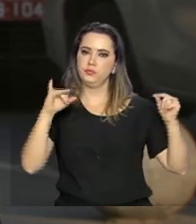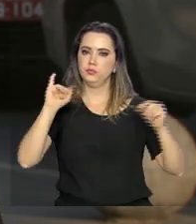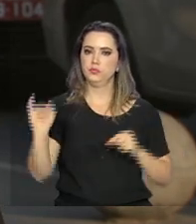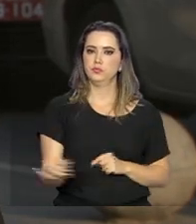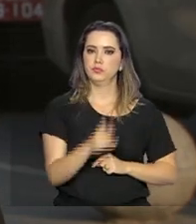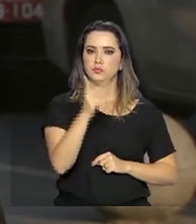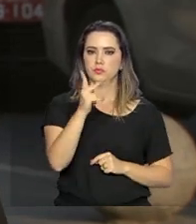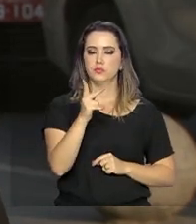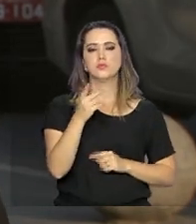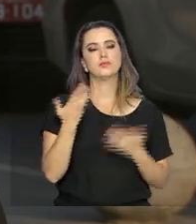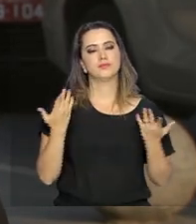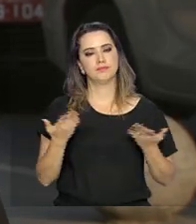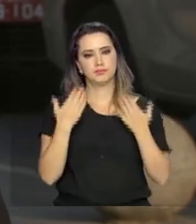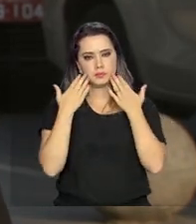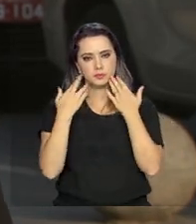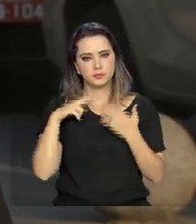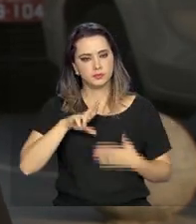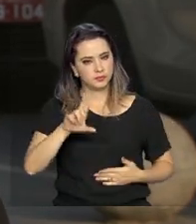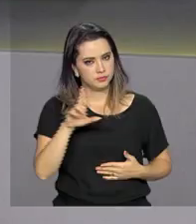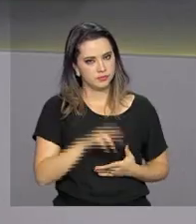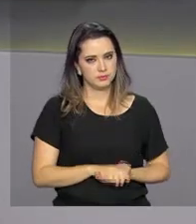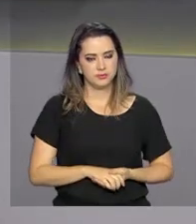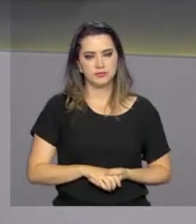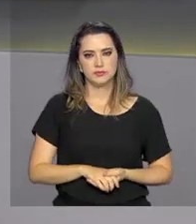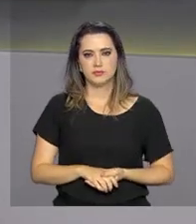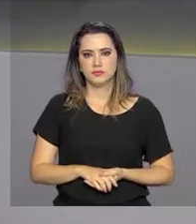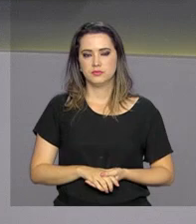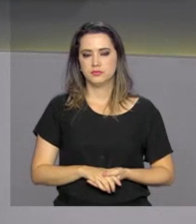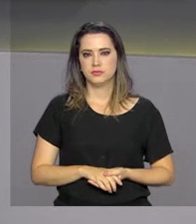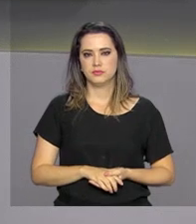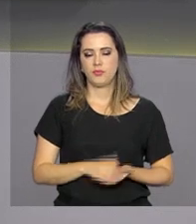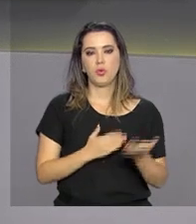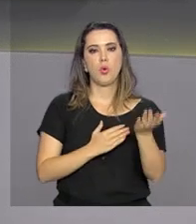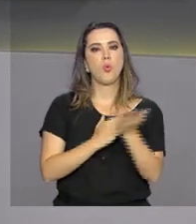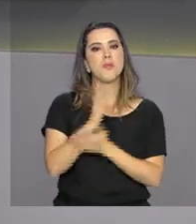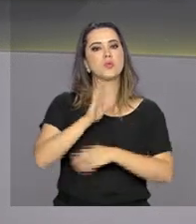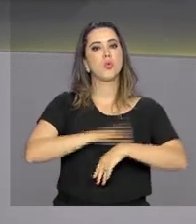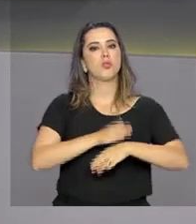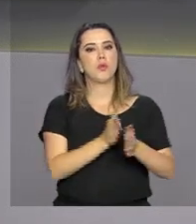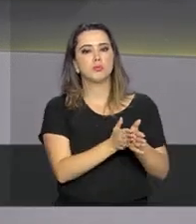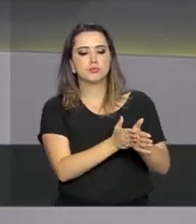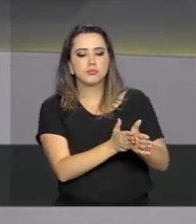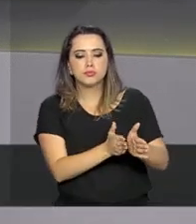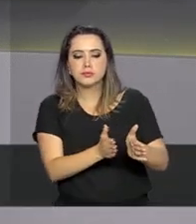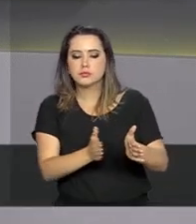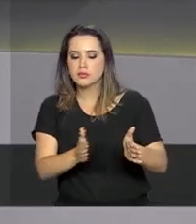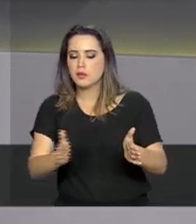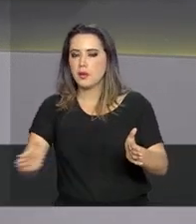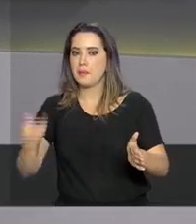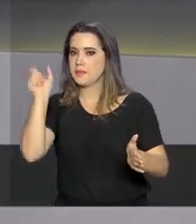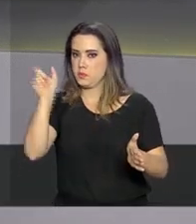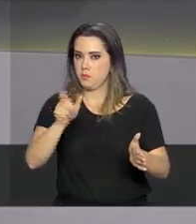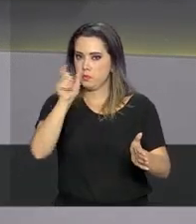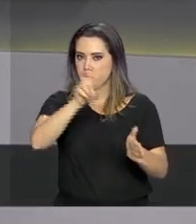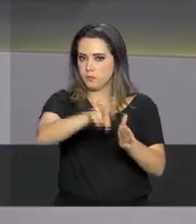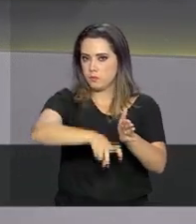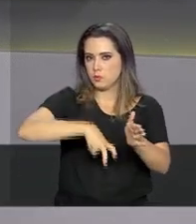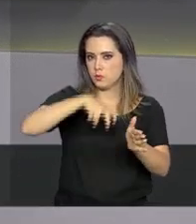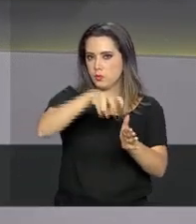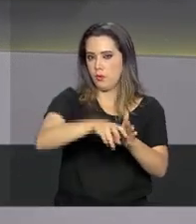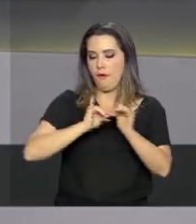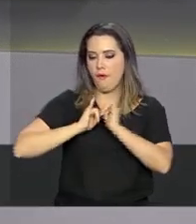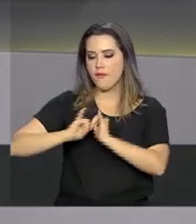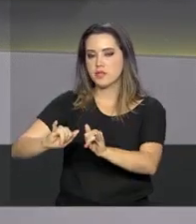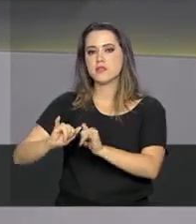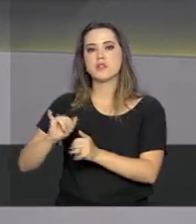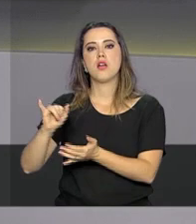joão pedro neto pra tv nbr começou o prazo para os produtores rurais entregarem a declaração do imposto